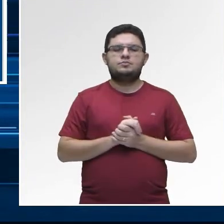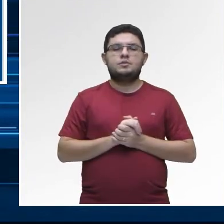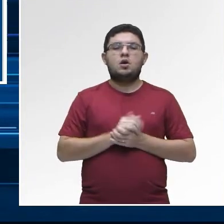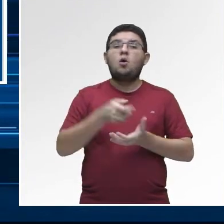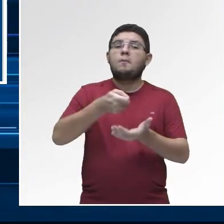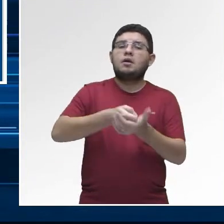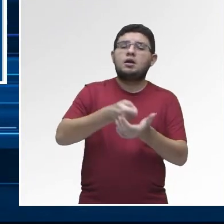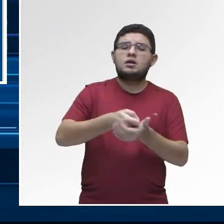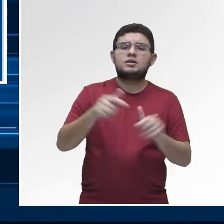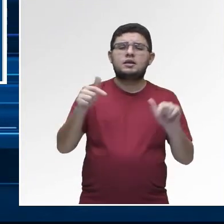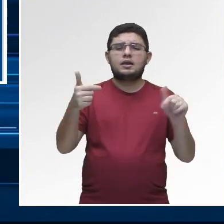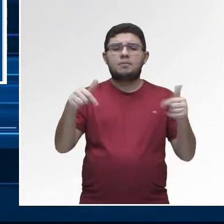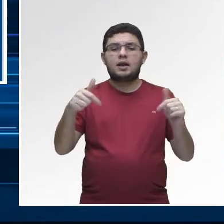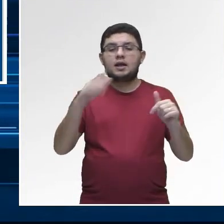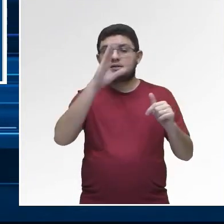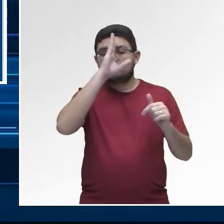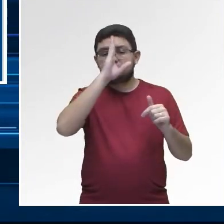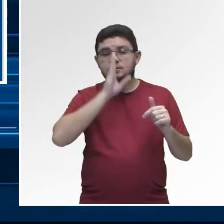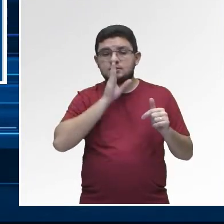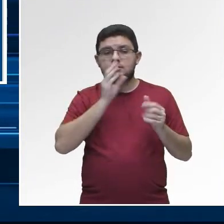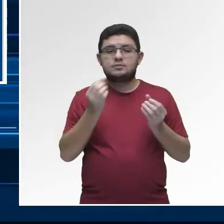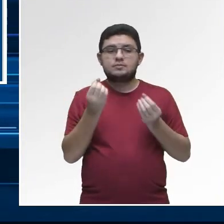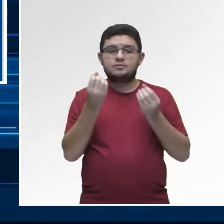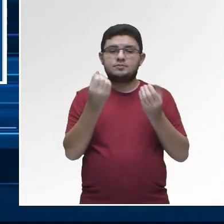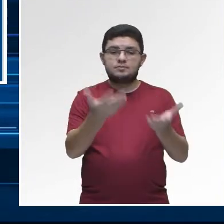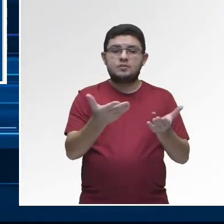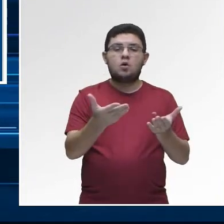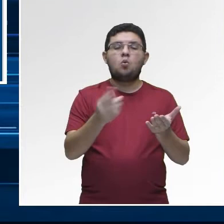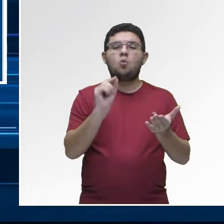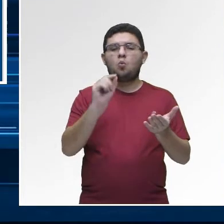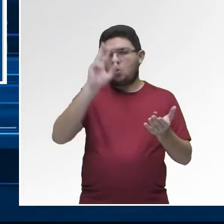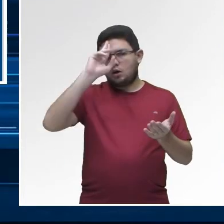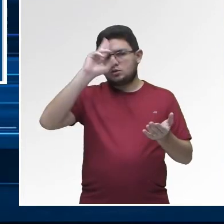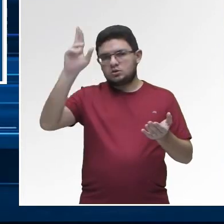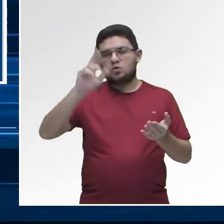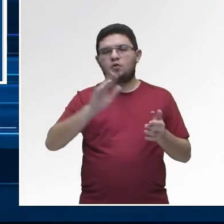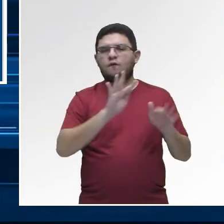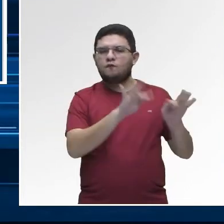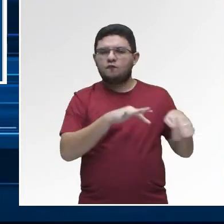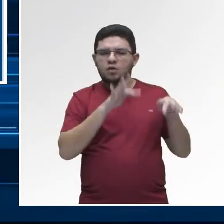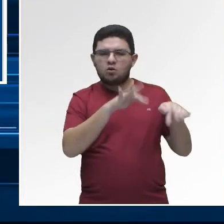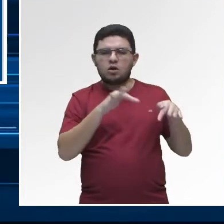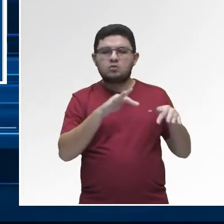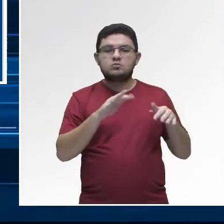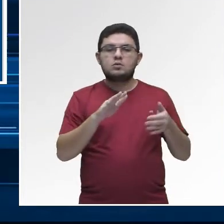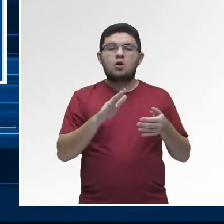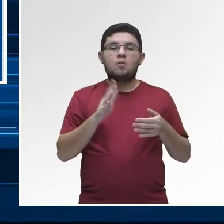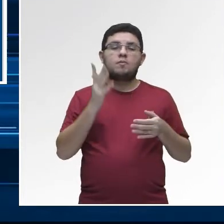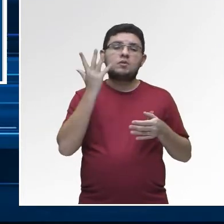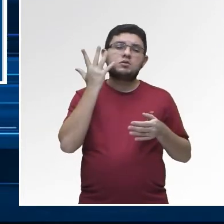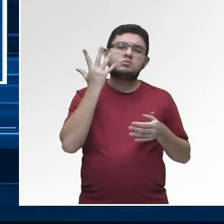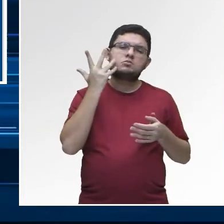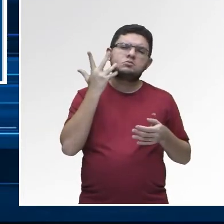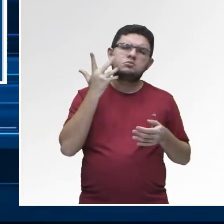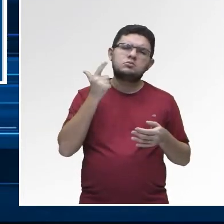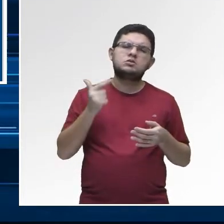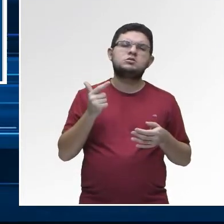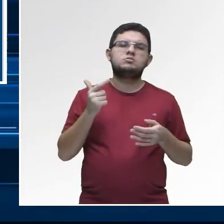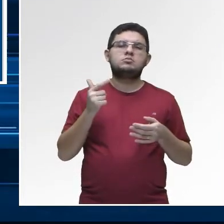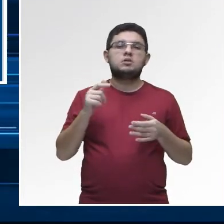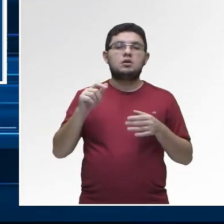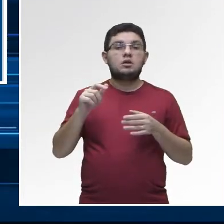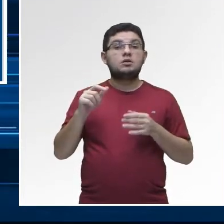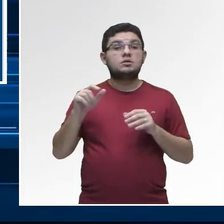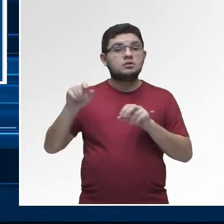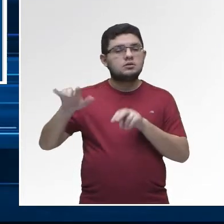a obrigação de trabalhar de graça para o senhor feudal alguns dias da semana,